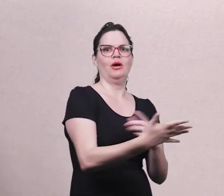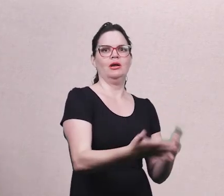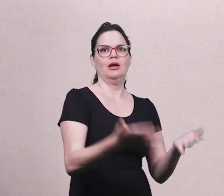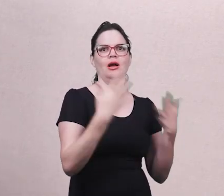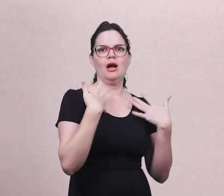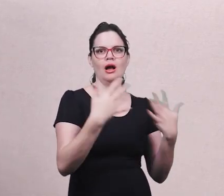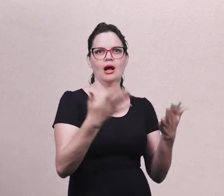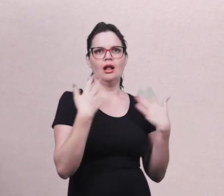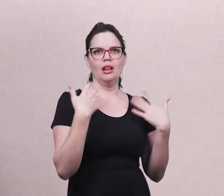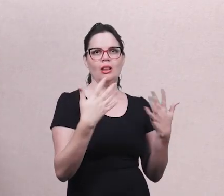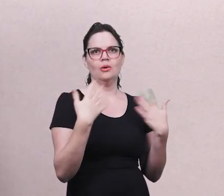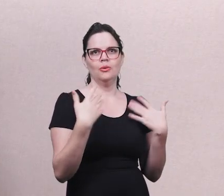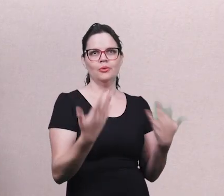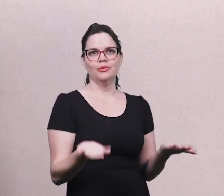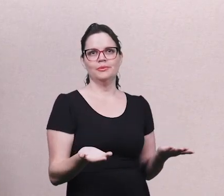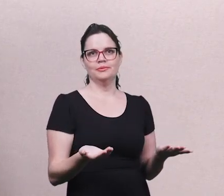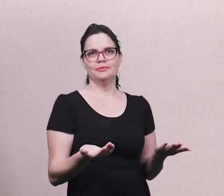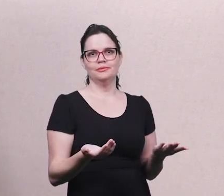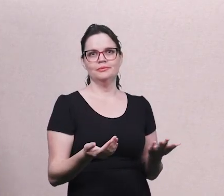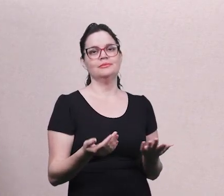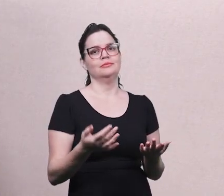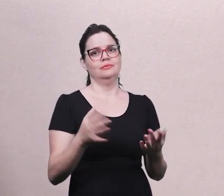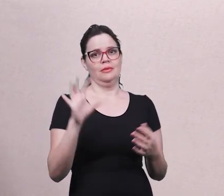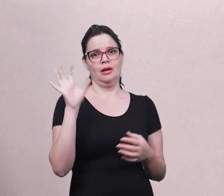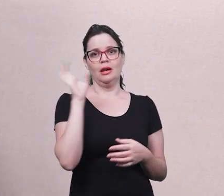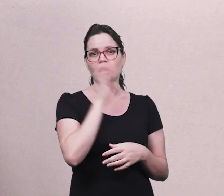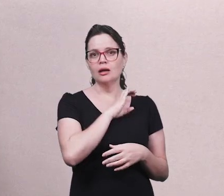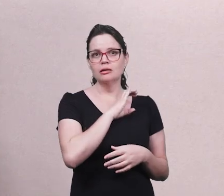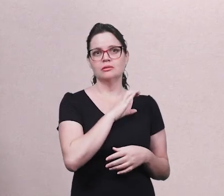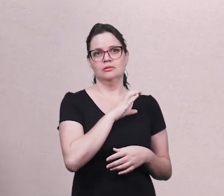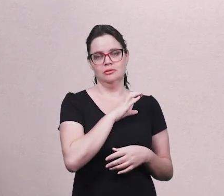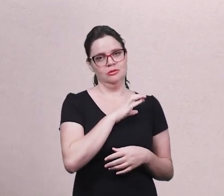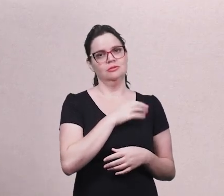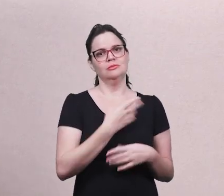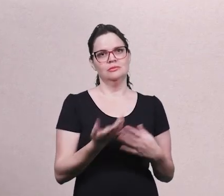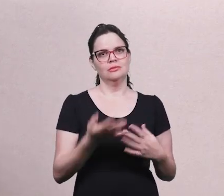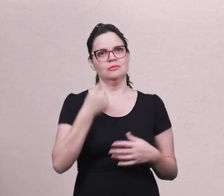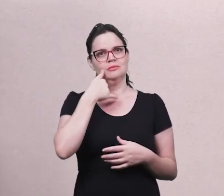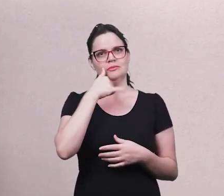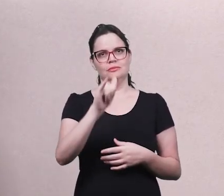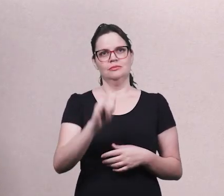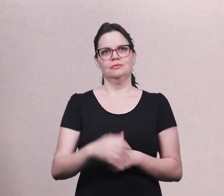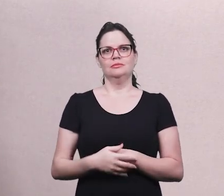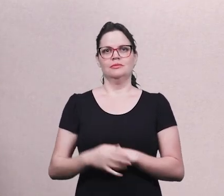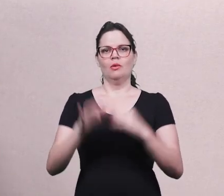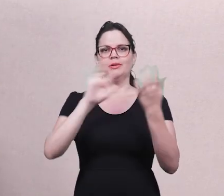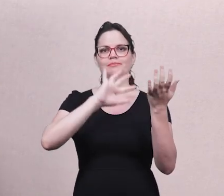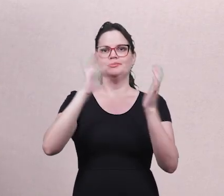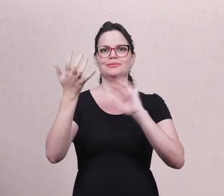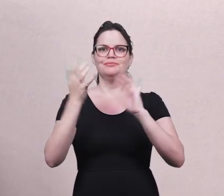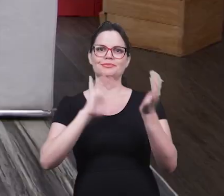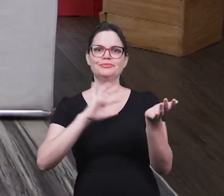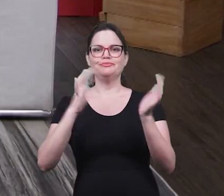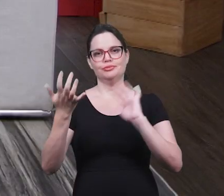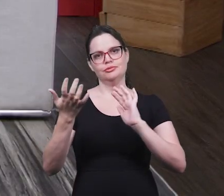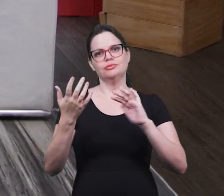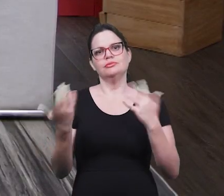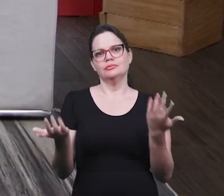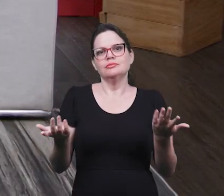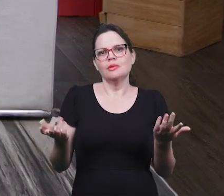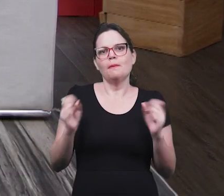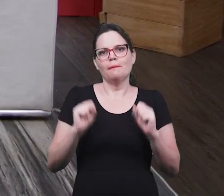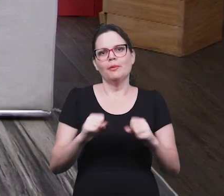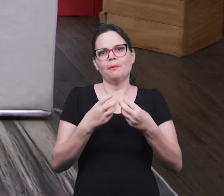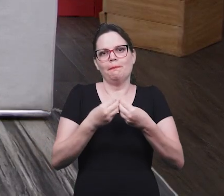nós estamos externo ao prédio, o ambiente está extremamente quente. São mudanças climáticas muito abruptas.